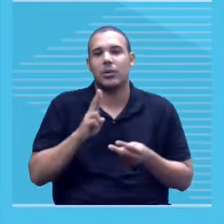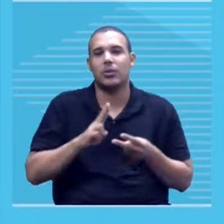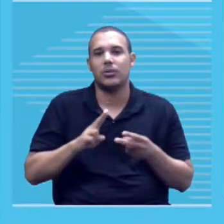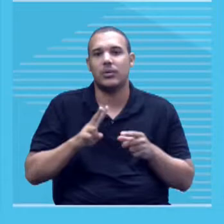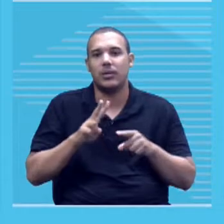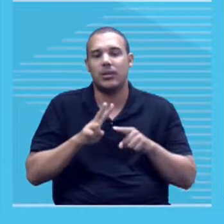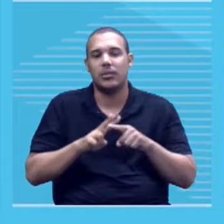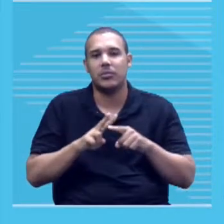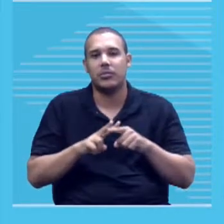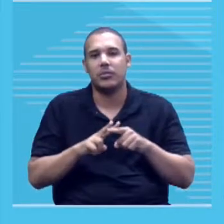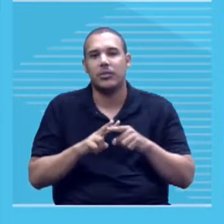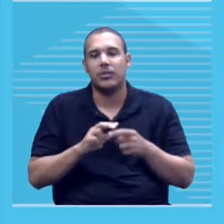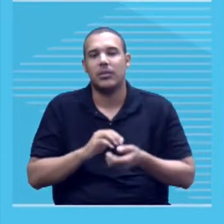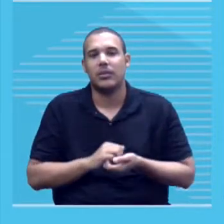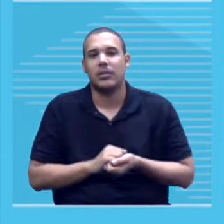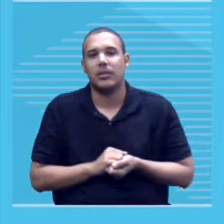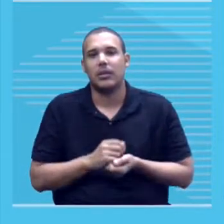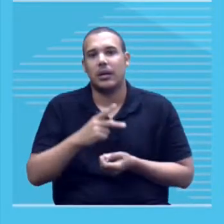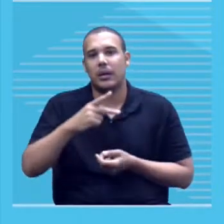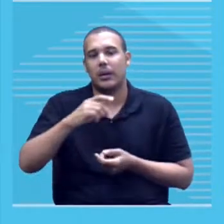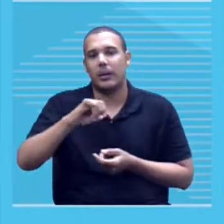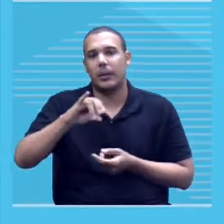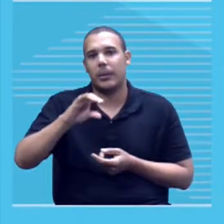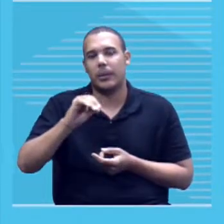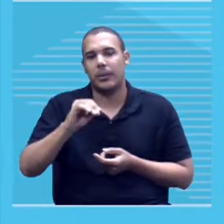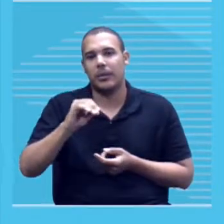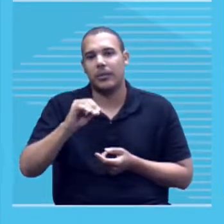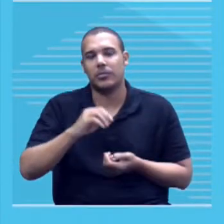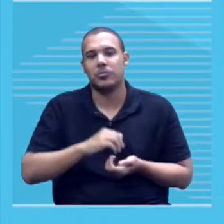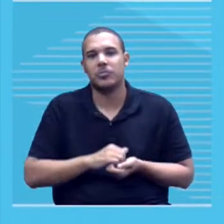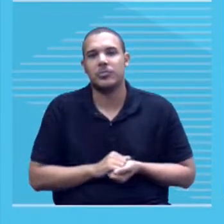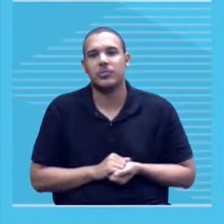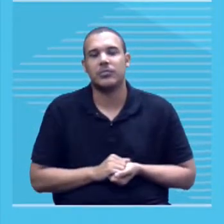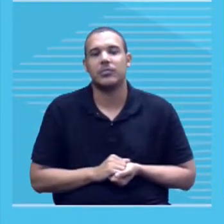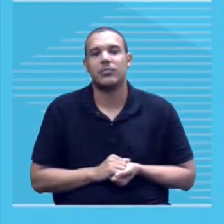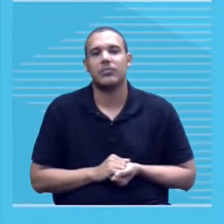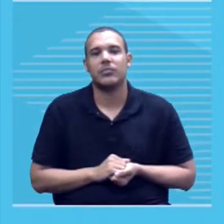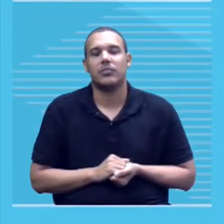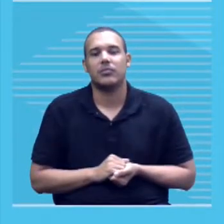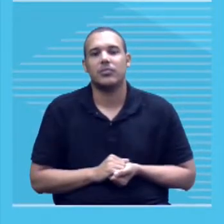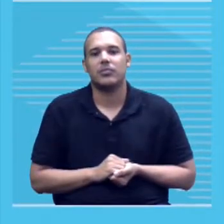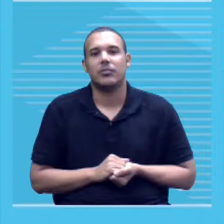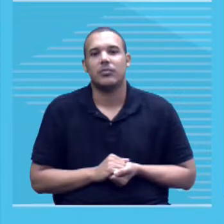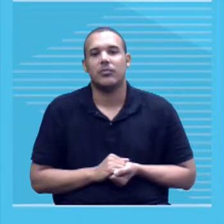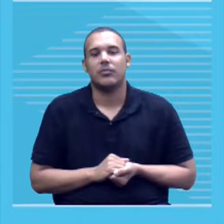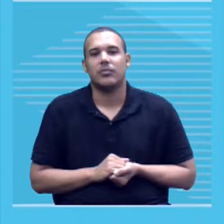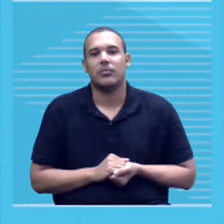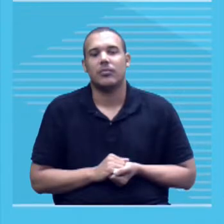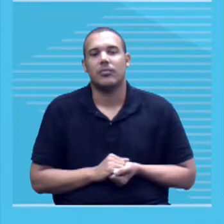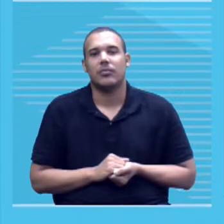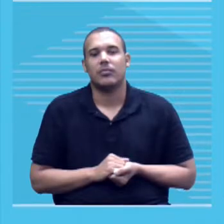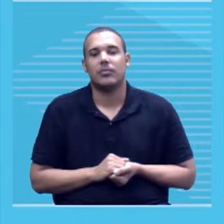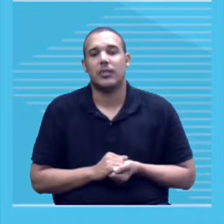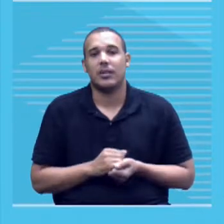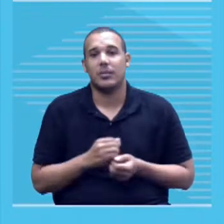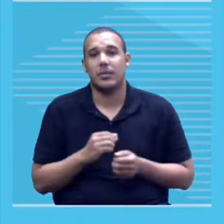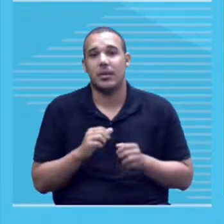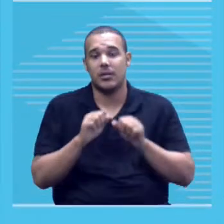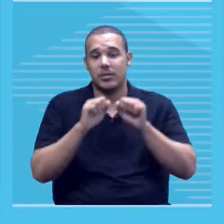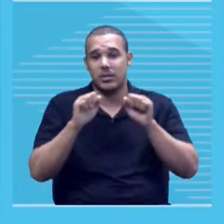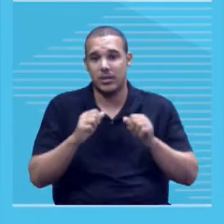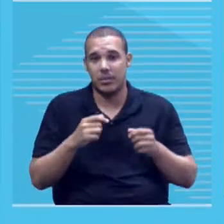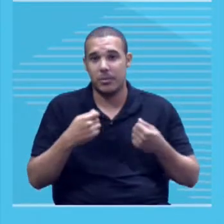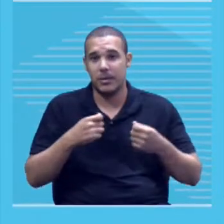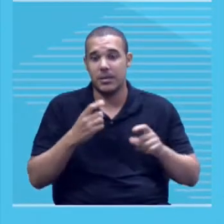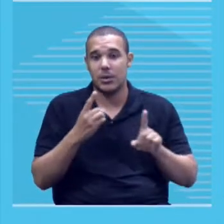na equação da pio, né? Potência igual a corrente vezes a DDP. Ele já me deu a DDP do sistema e eu quero achar a